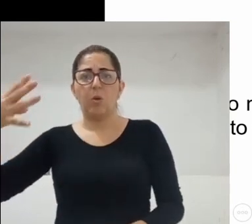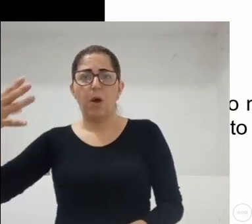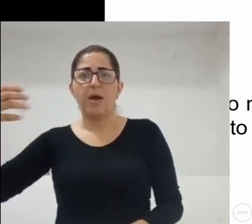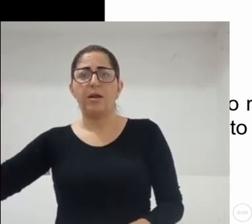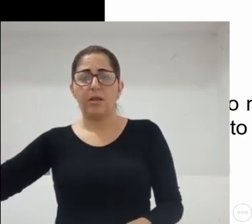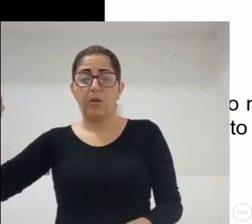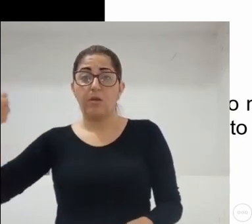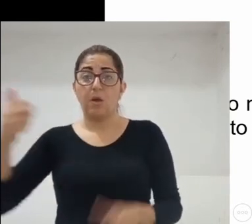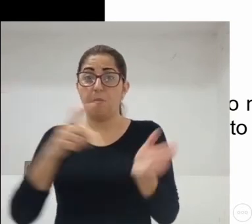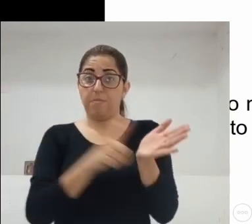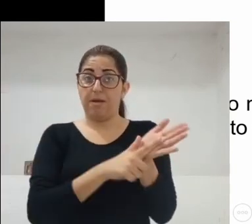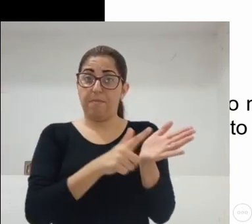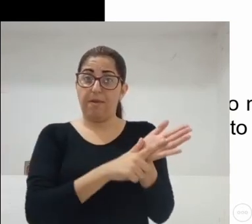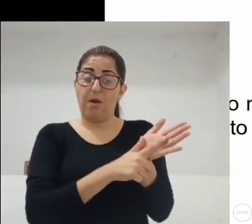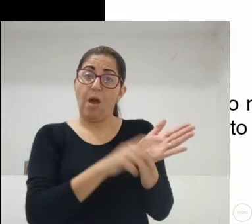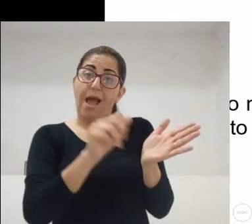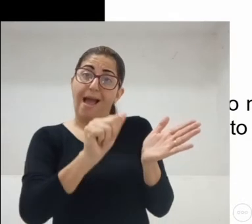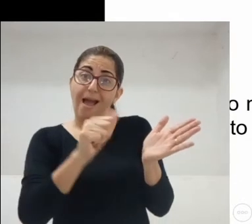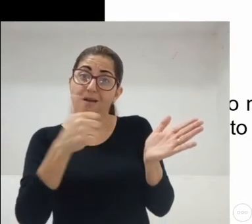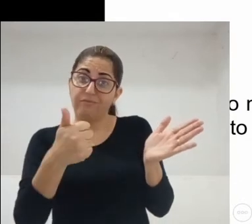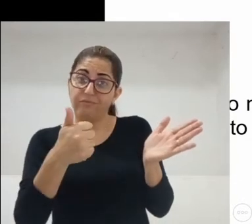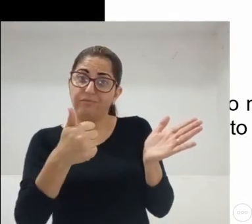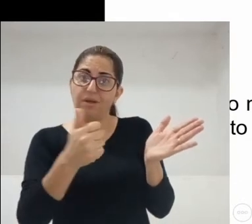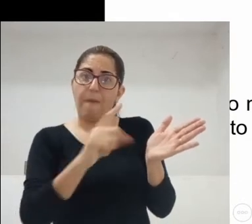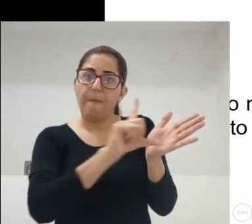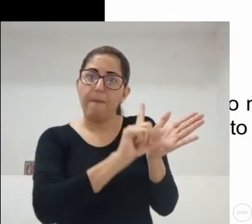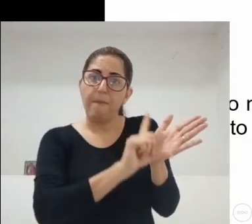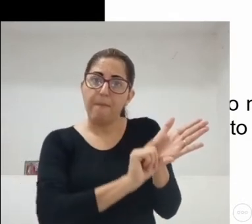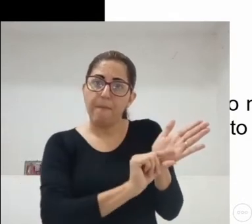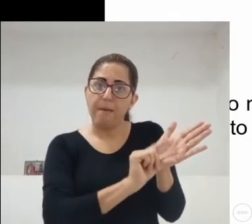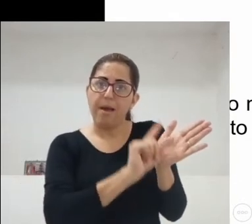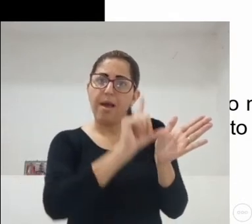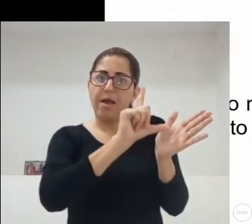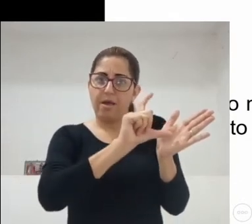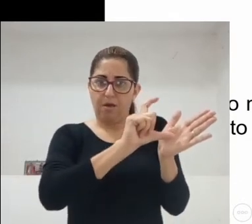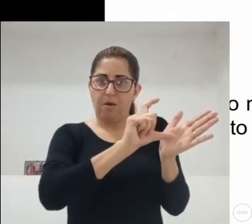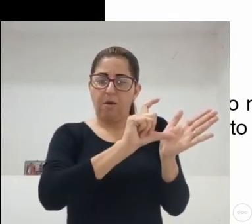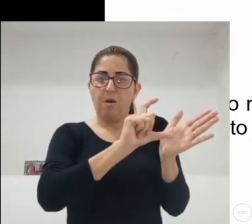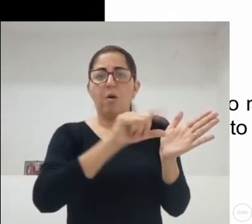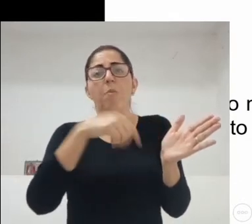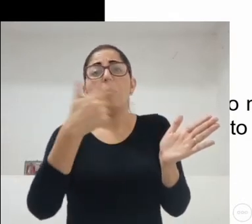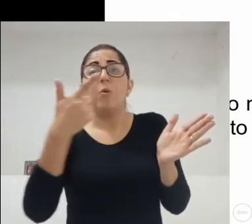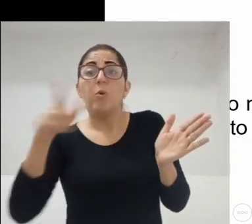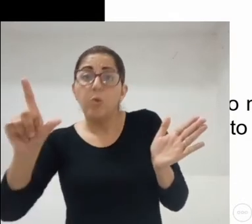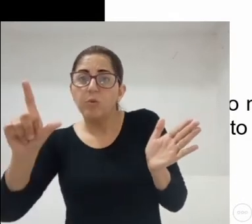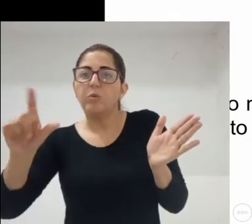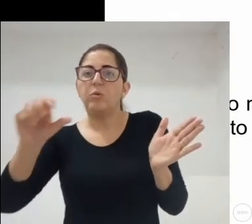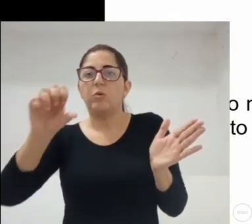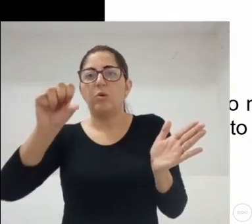por 841, então a minha folha A1 vai ter como lado maior